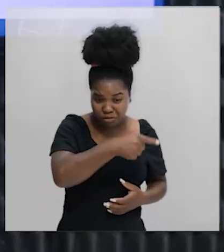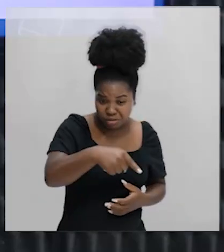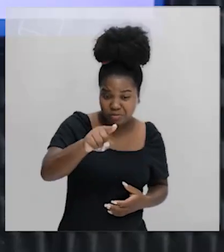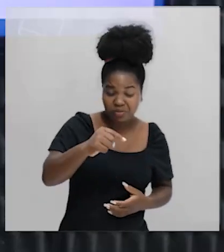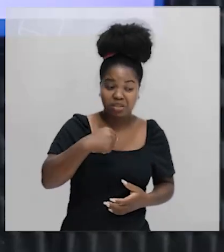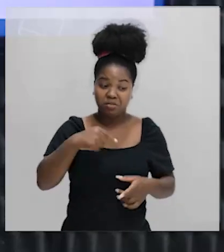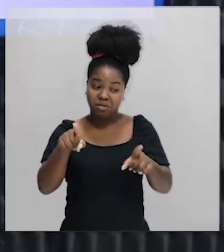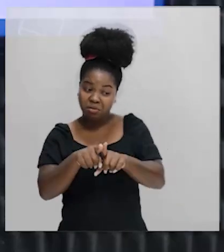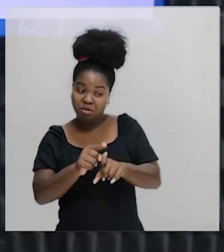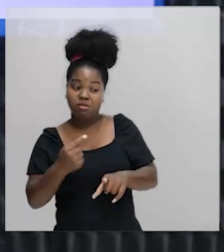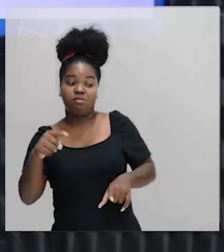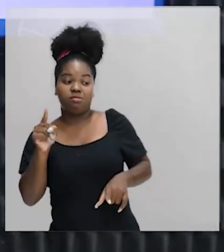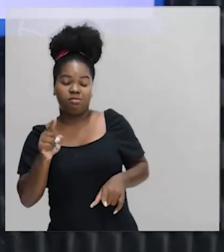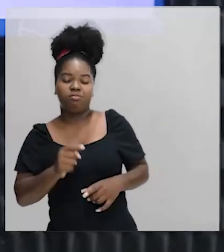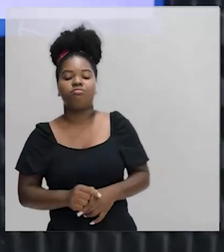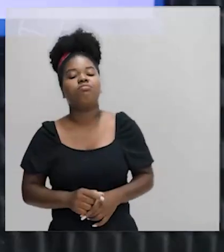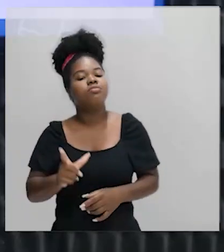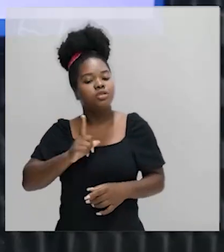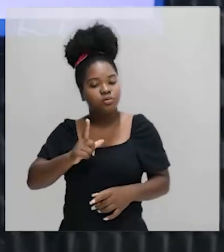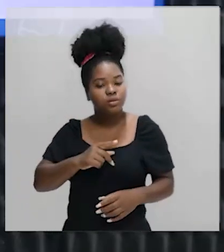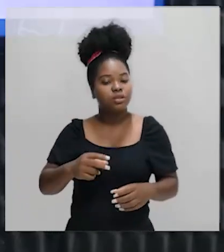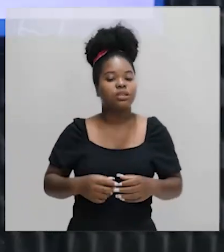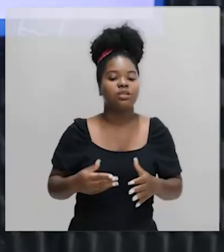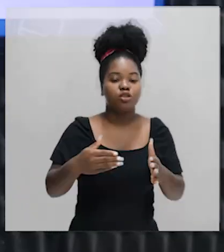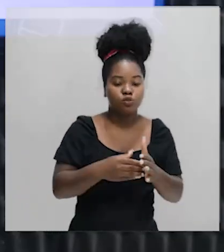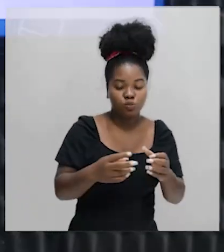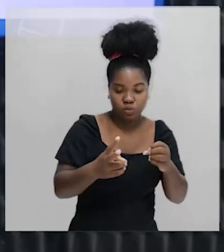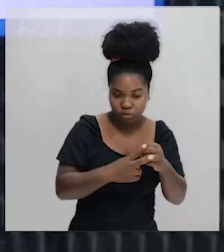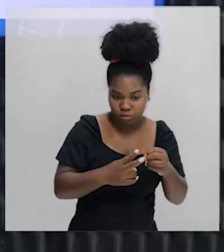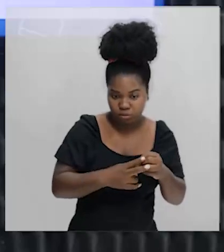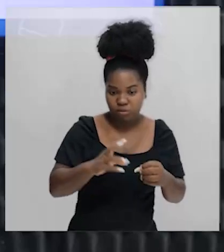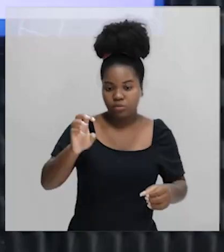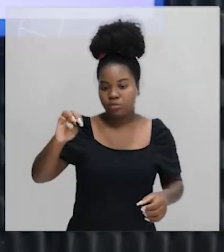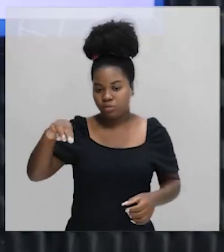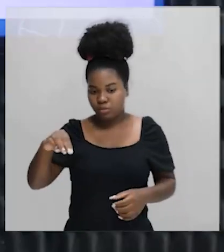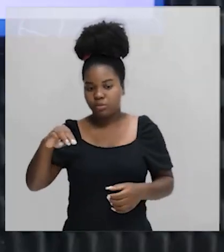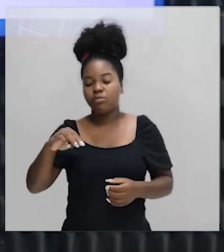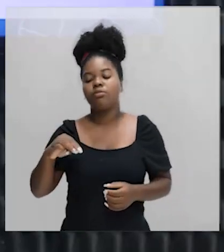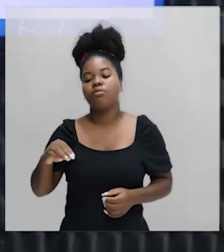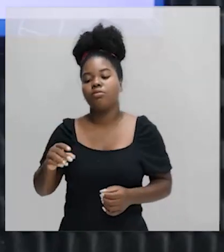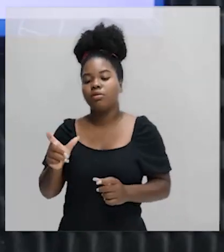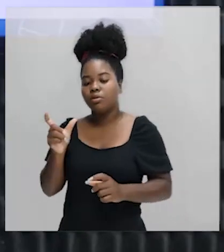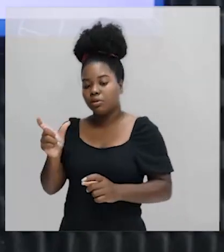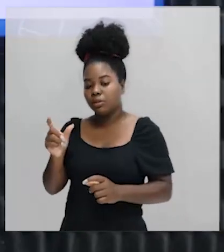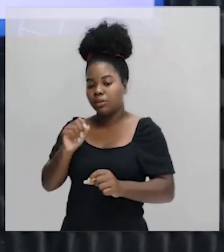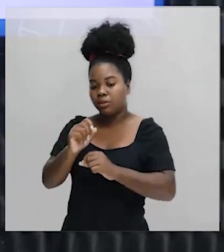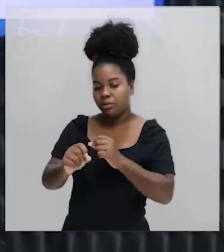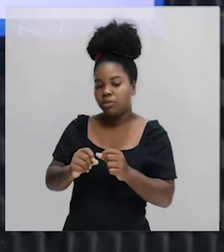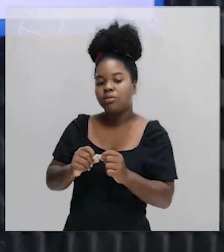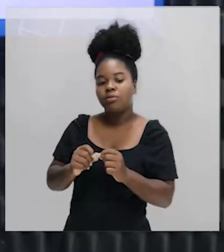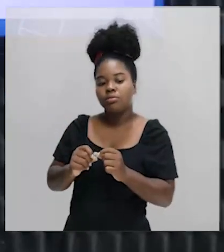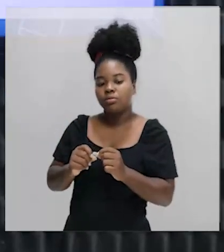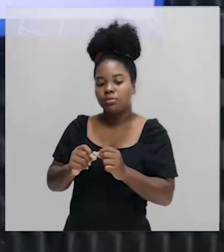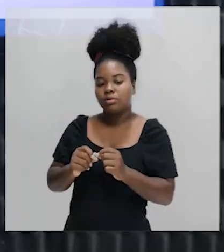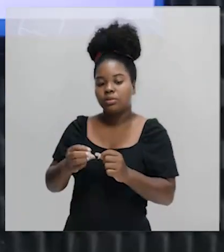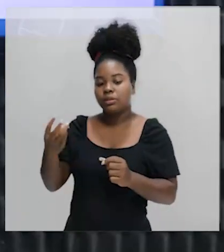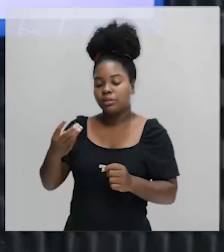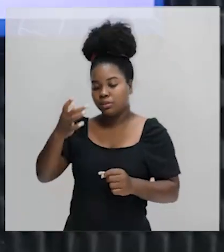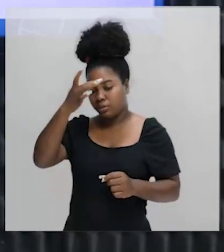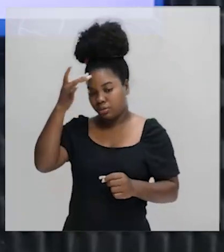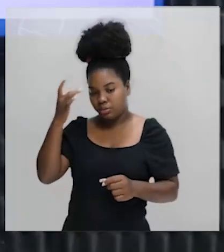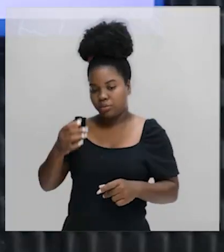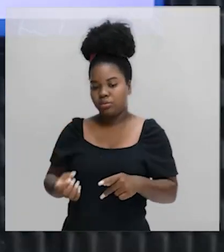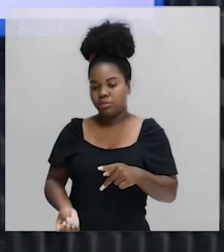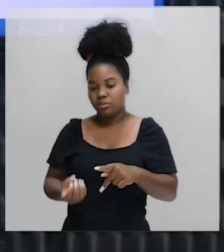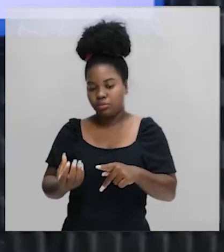também irei. Então, vê essa terminação do verbo aí. Em é a desinência número pessoal, que indica a terceira